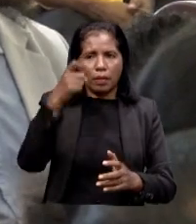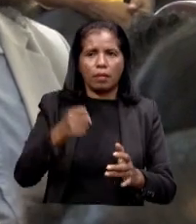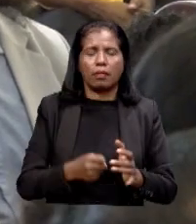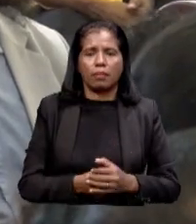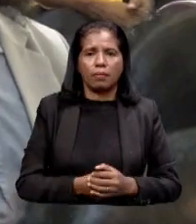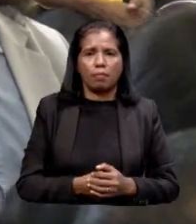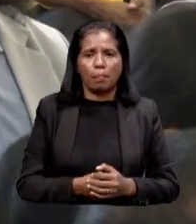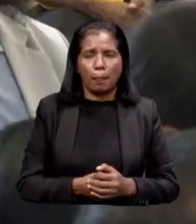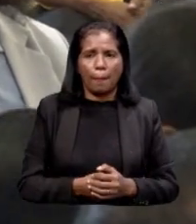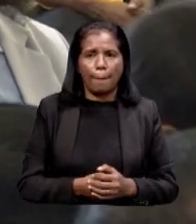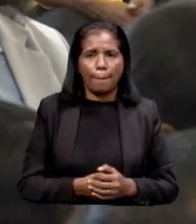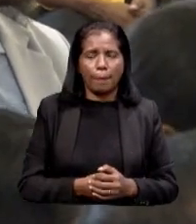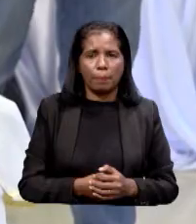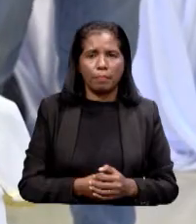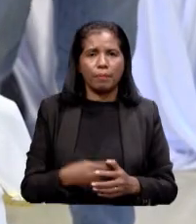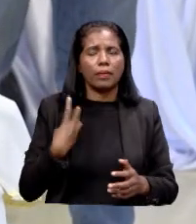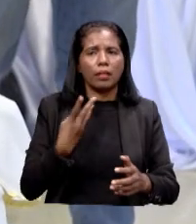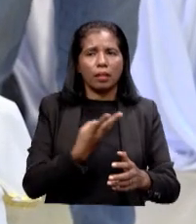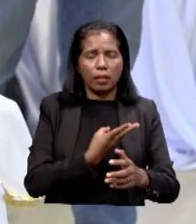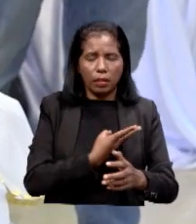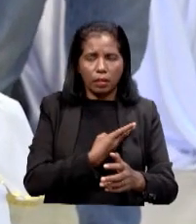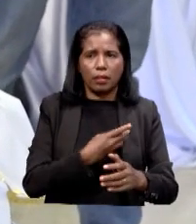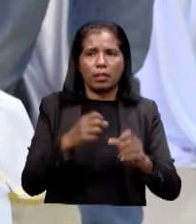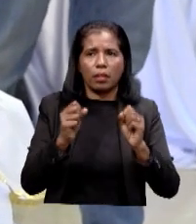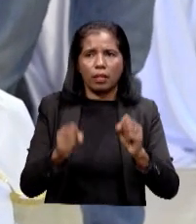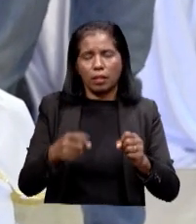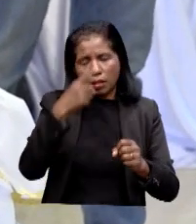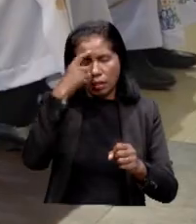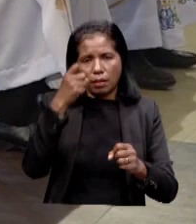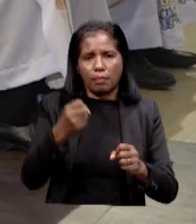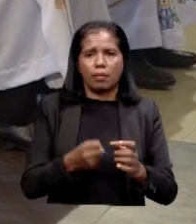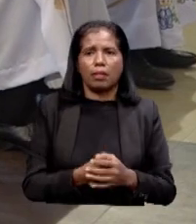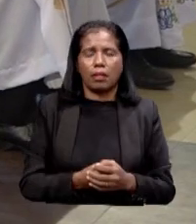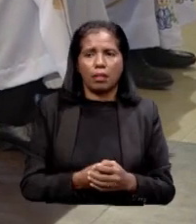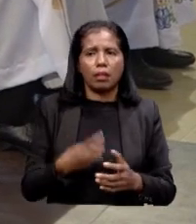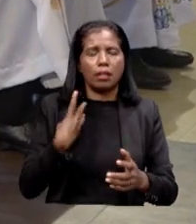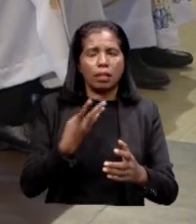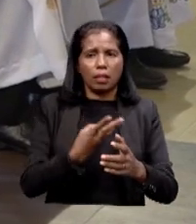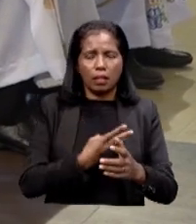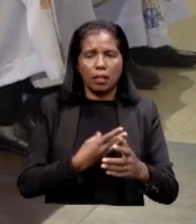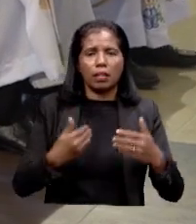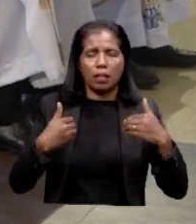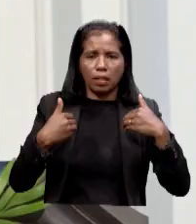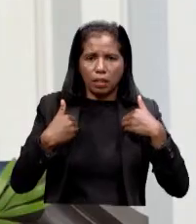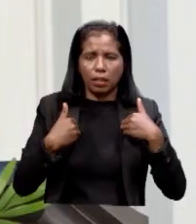ita, ita de infidelidade ne tamba sa. Tamba ia ita moço tendência.